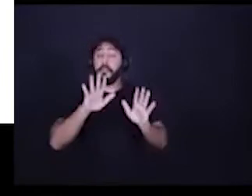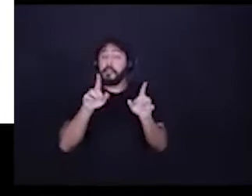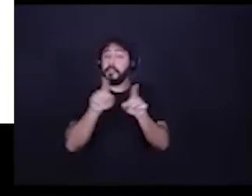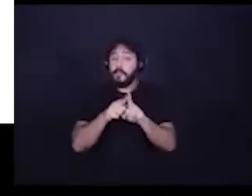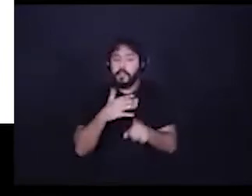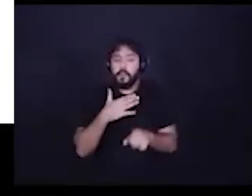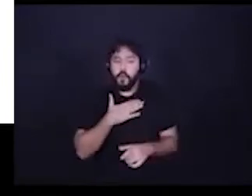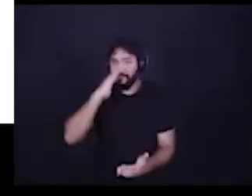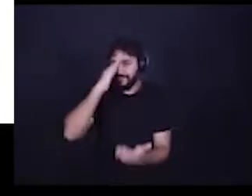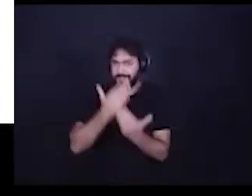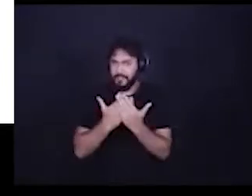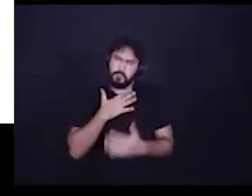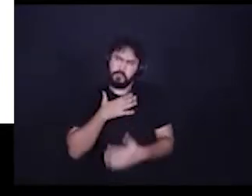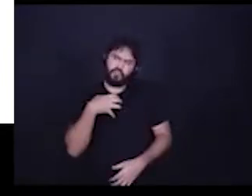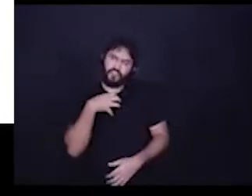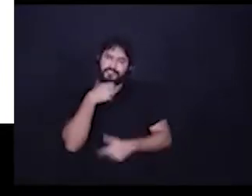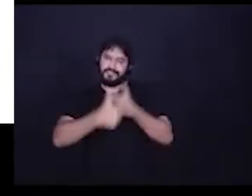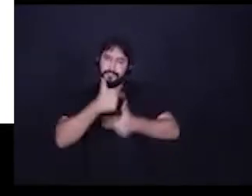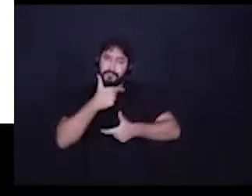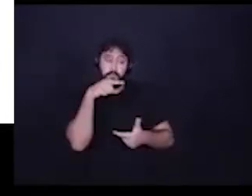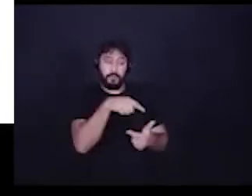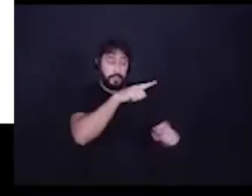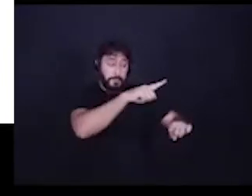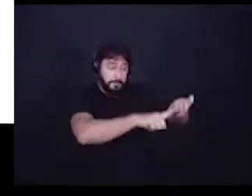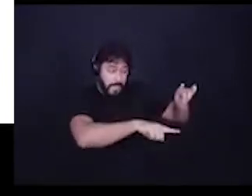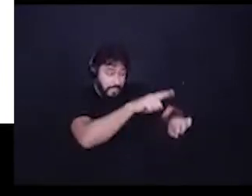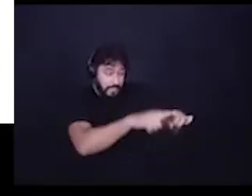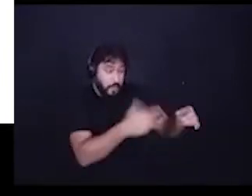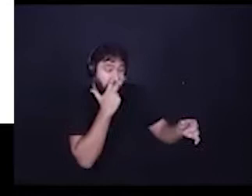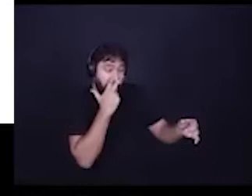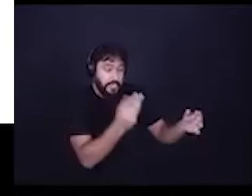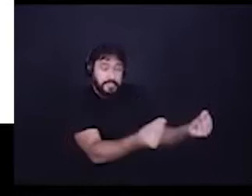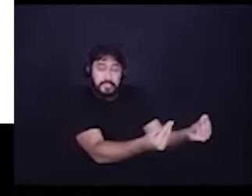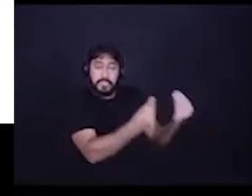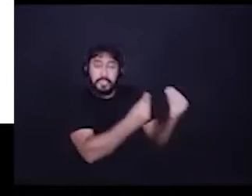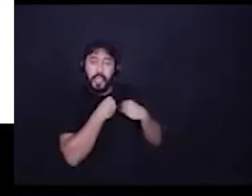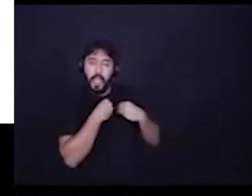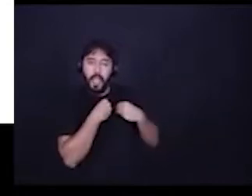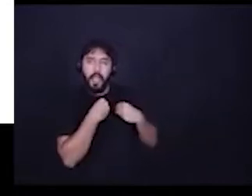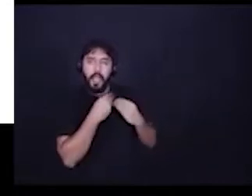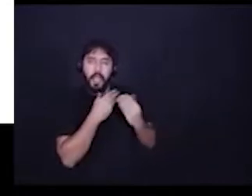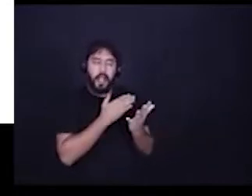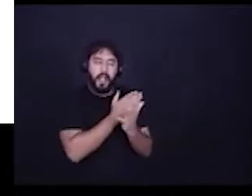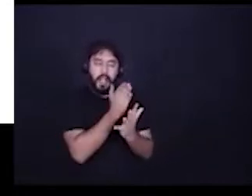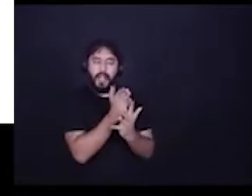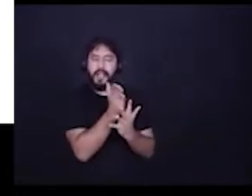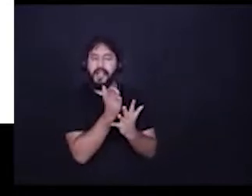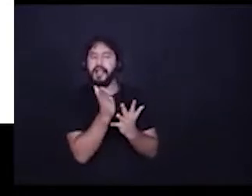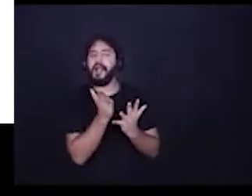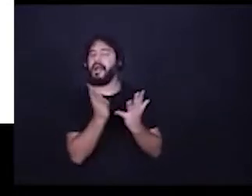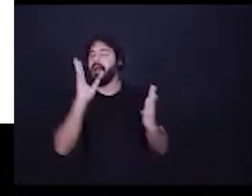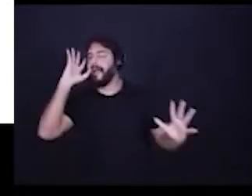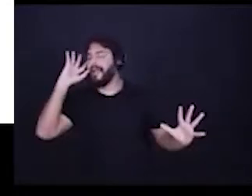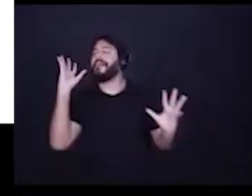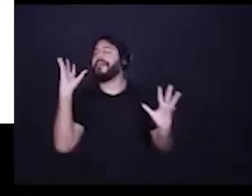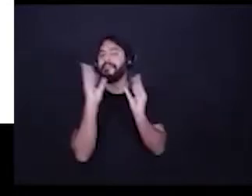essa é a minha abordagem de trabalho, que ele também vai dar para a gente os indícios para encontrar as respostas para todas essas perguntas. Então,